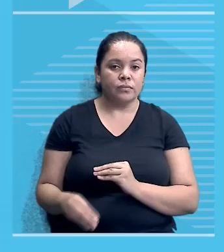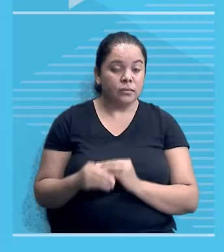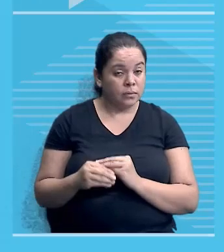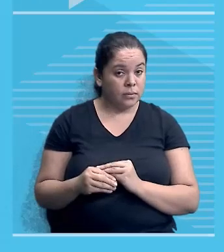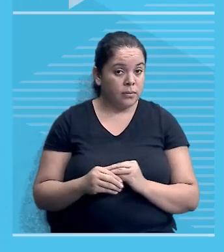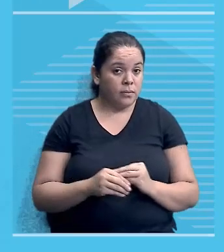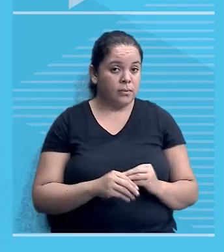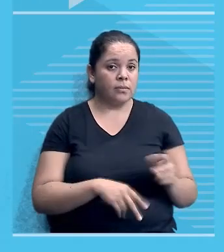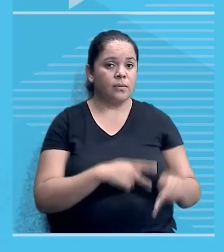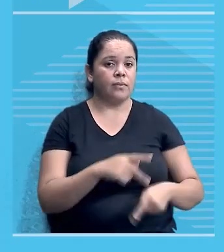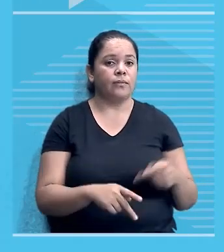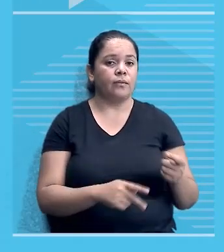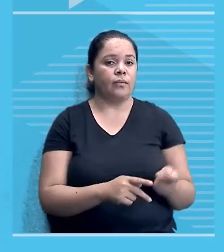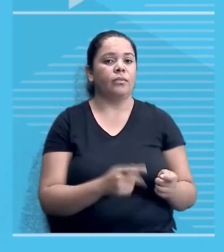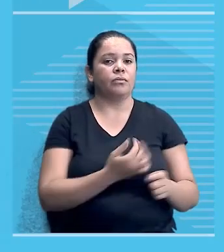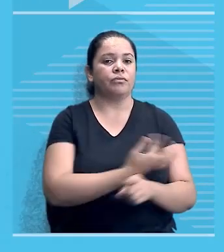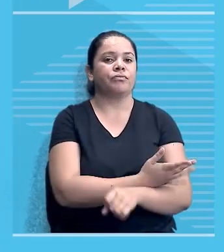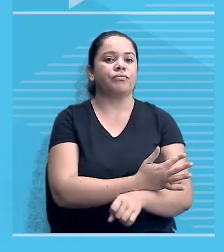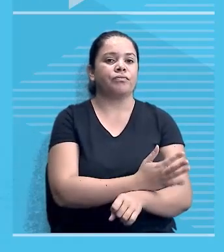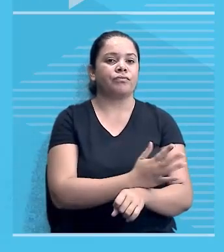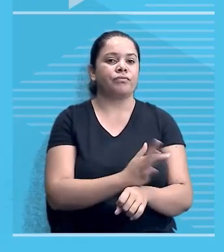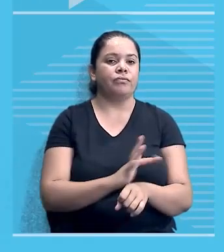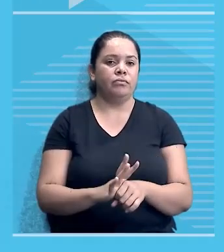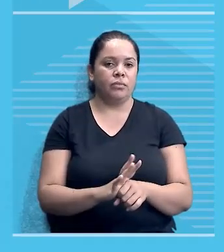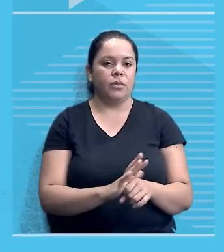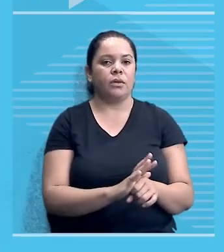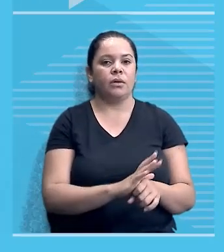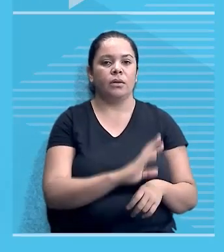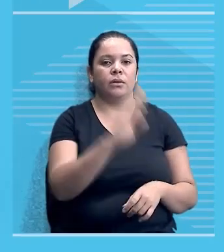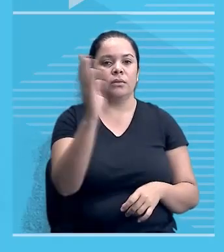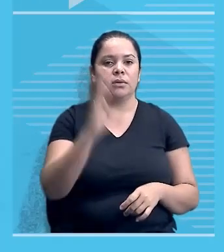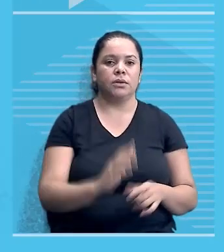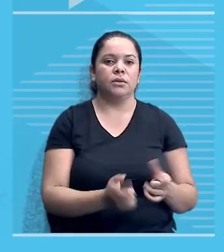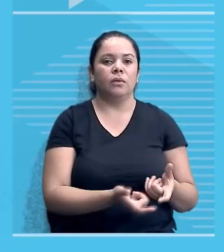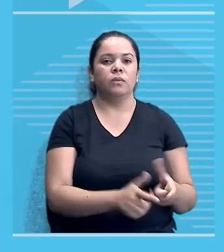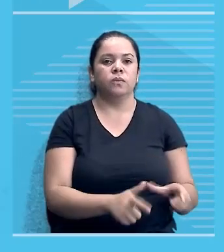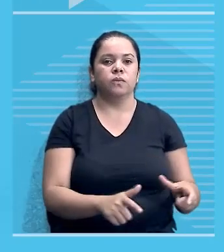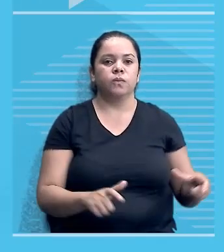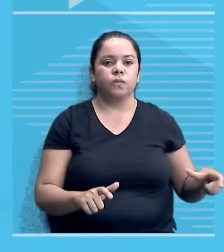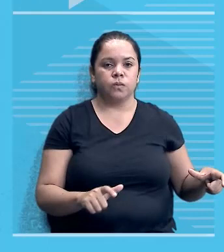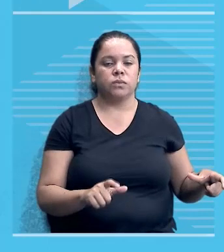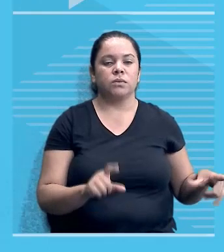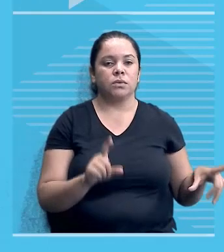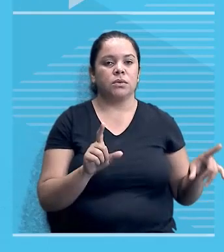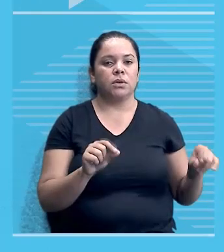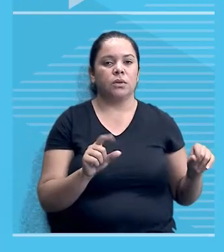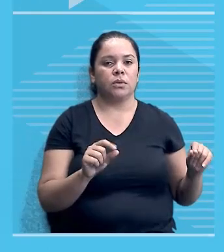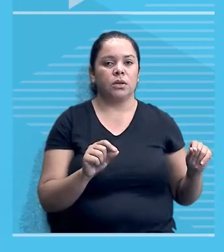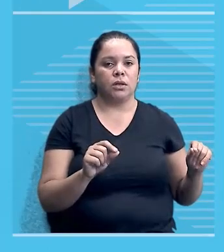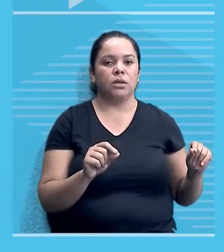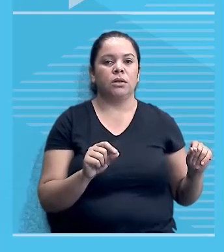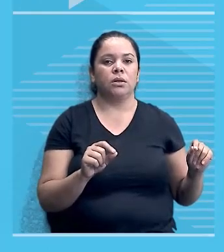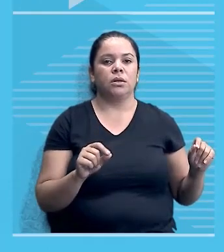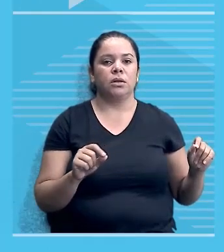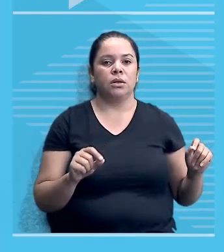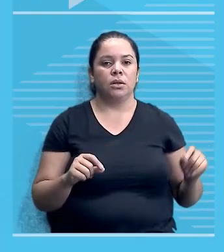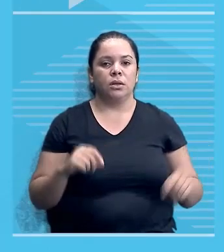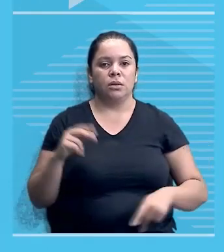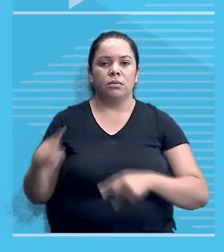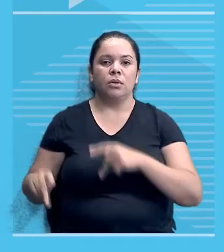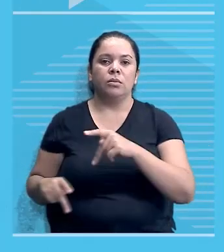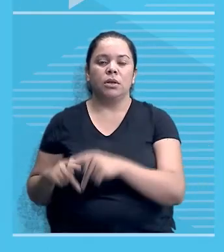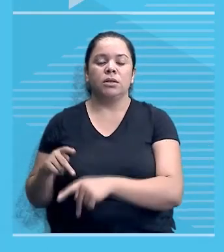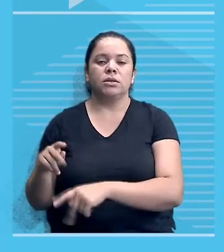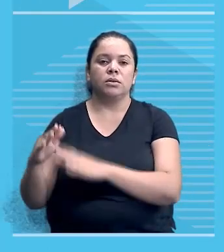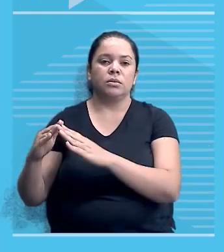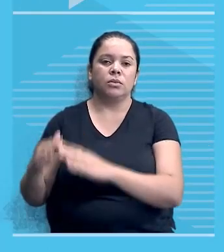urbana no Brasil foi exatamente o deslocamento da população do campo o êxodo rural né que consiste nesse